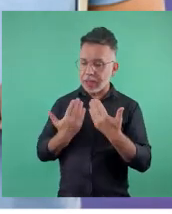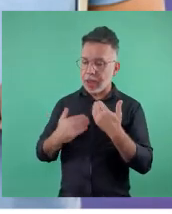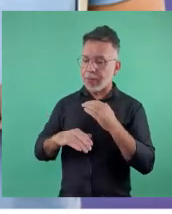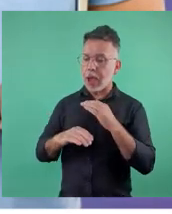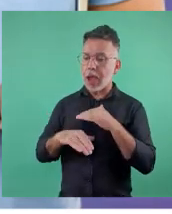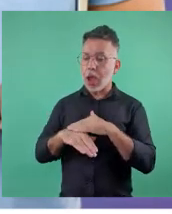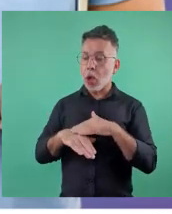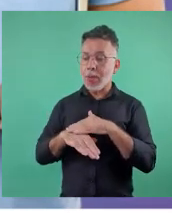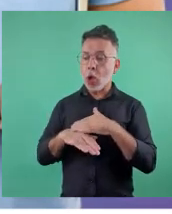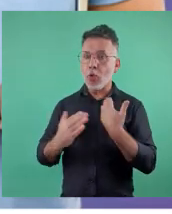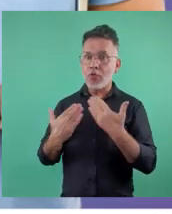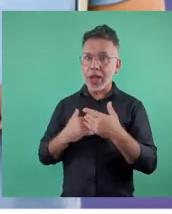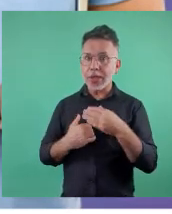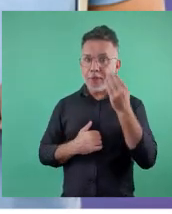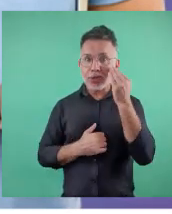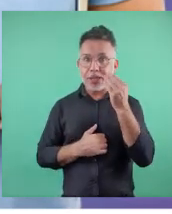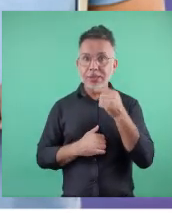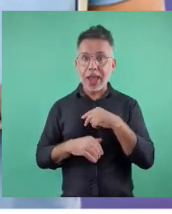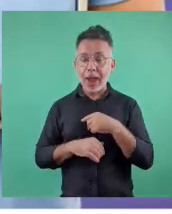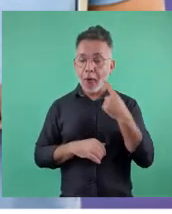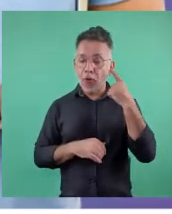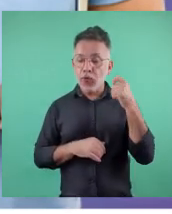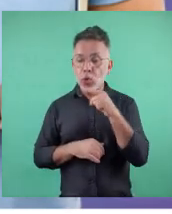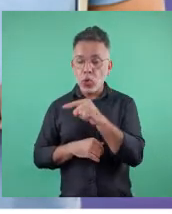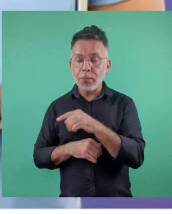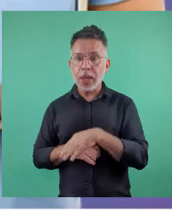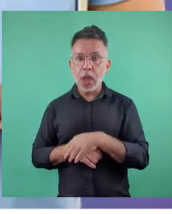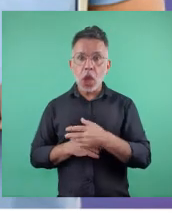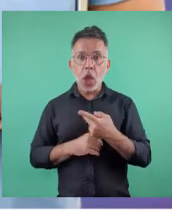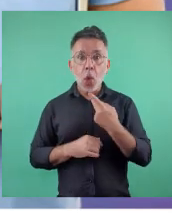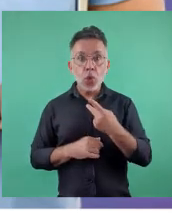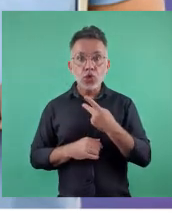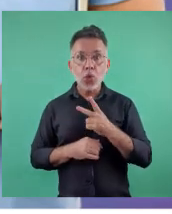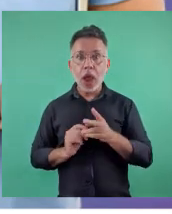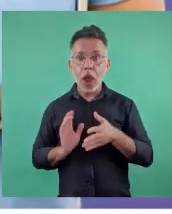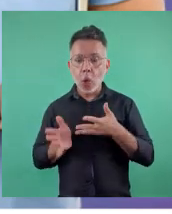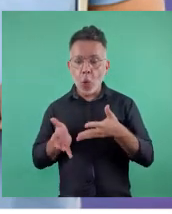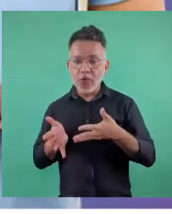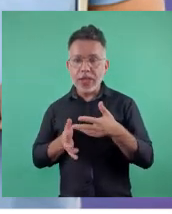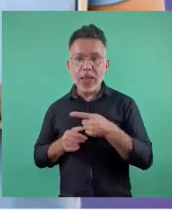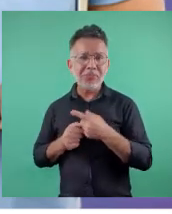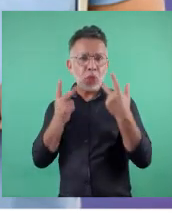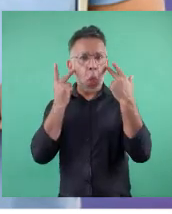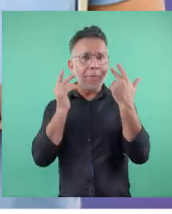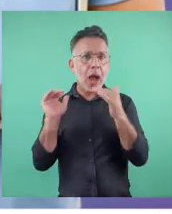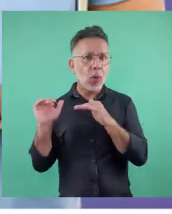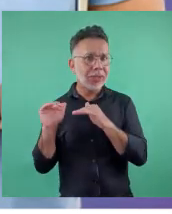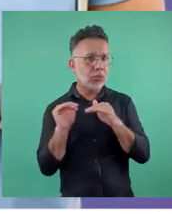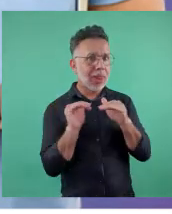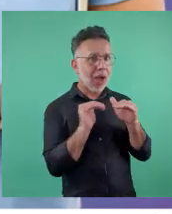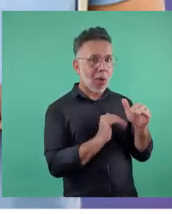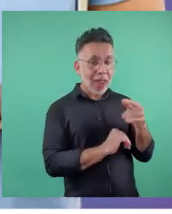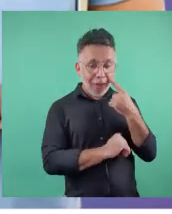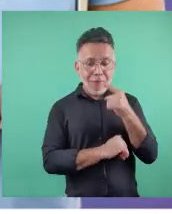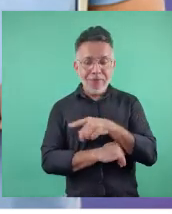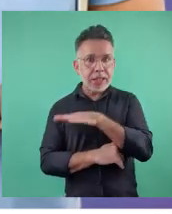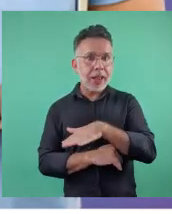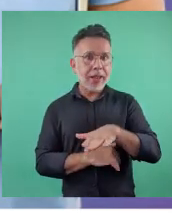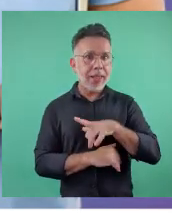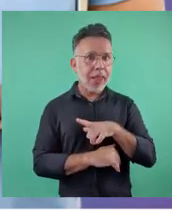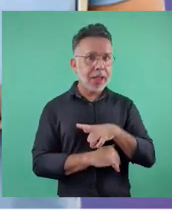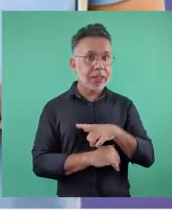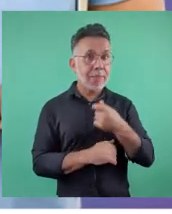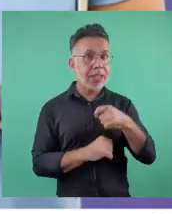te atende. Ou tenta manter uma conversa com o volume e falar, eu vou testar o volume do teu fone. E continua conversando numa